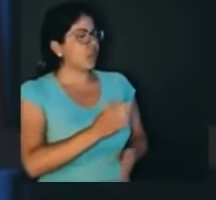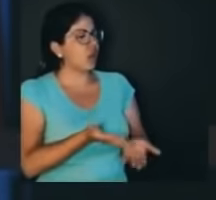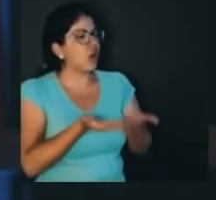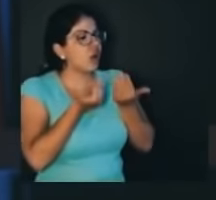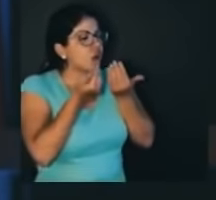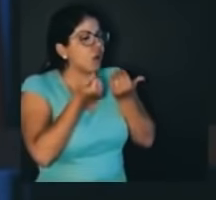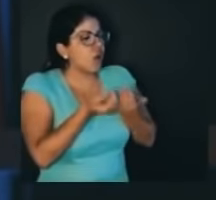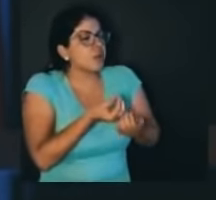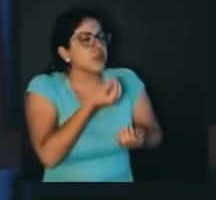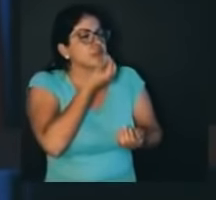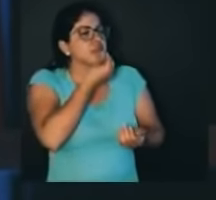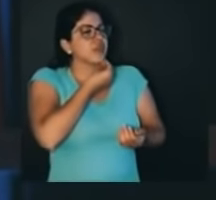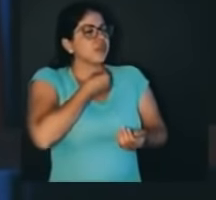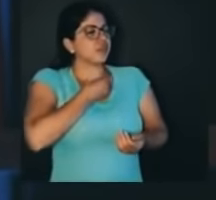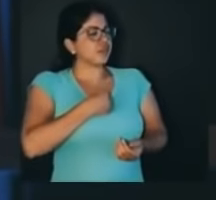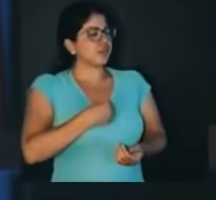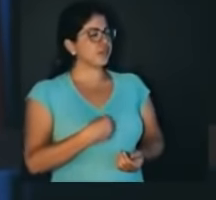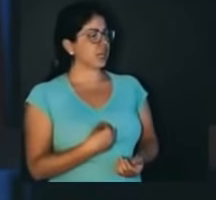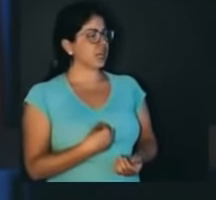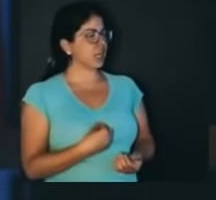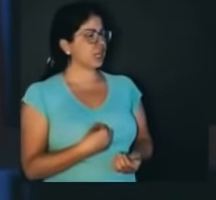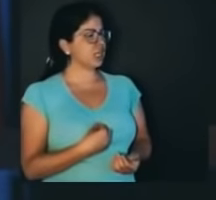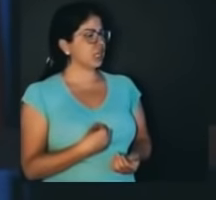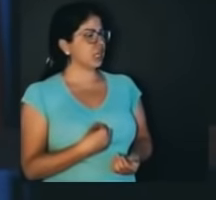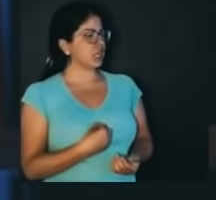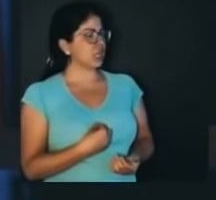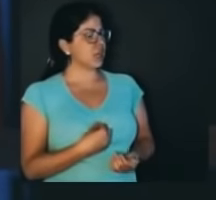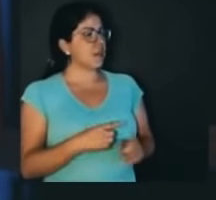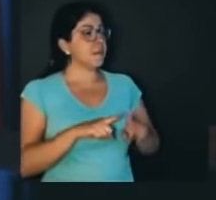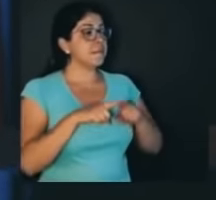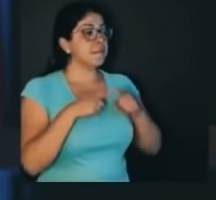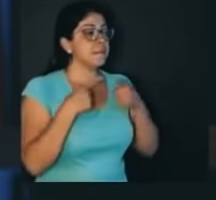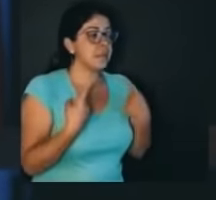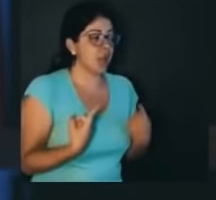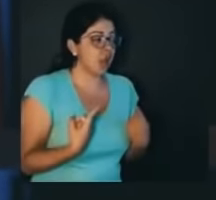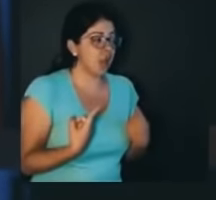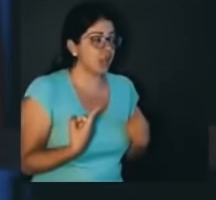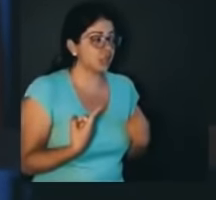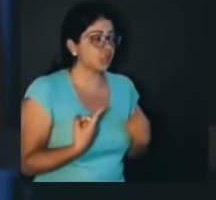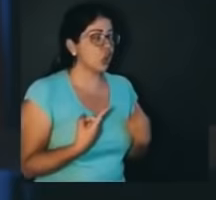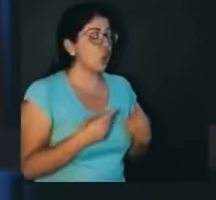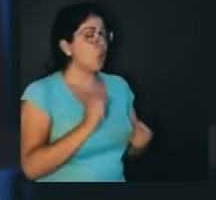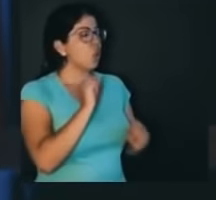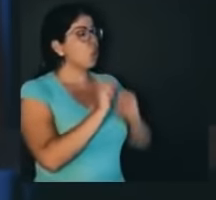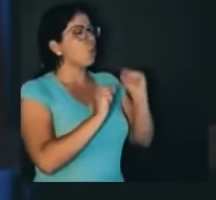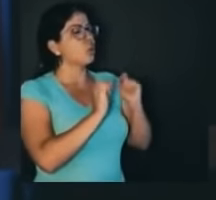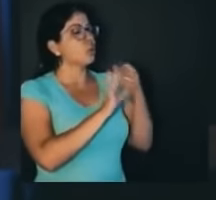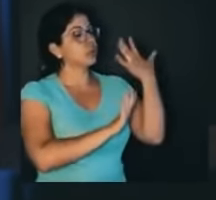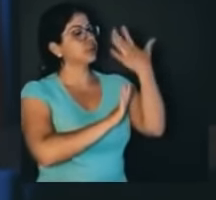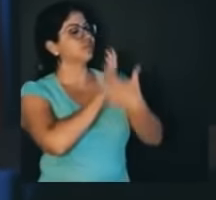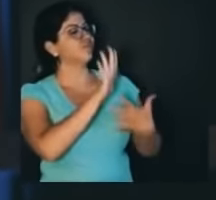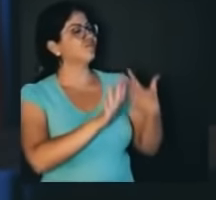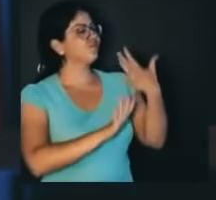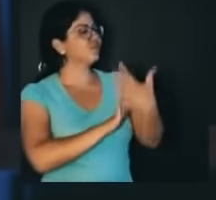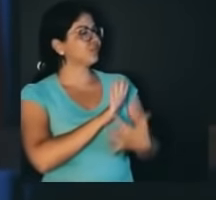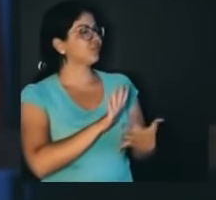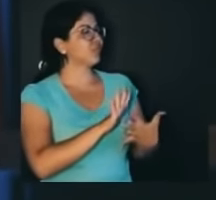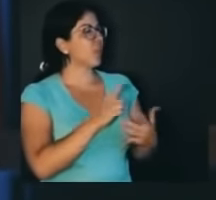boca. Por quê? Porque procede do coração. O que Jesus quer nos ensinar nessa